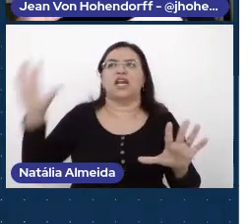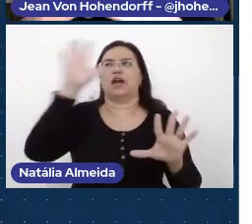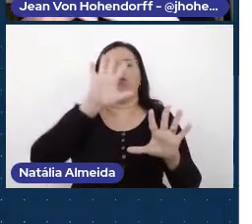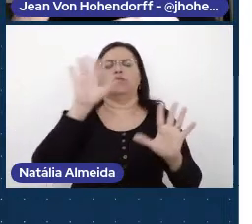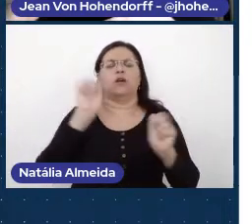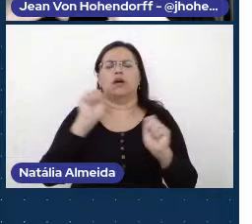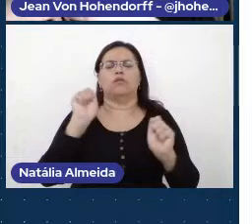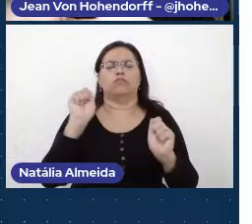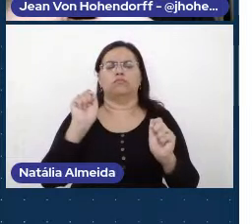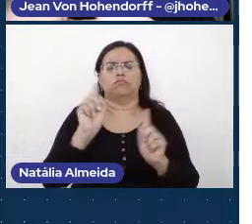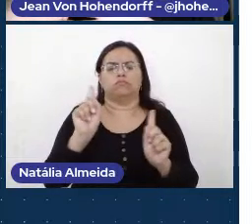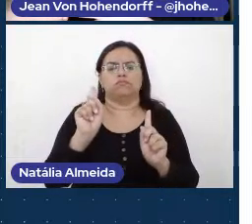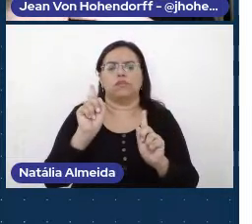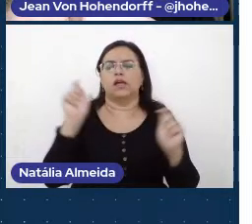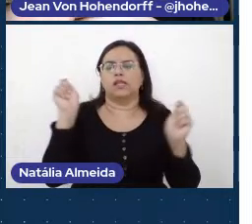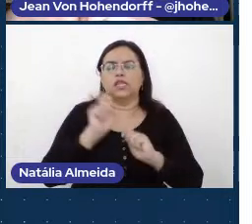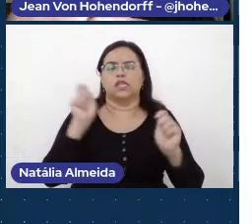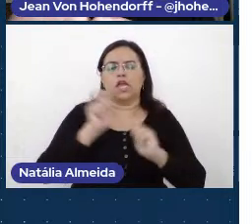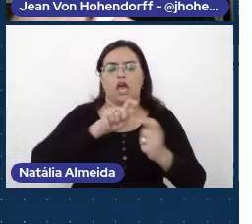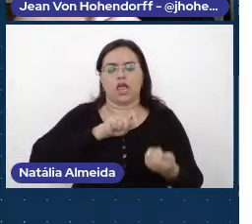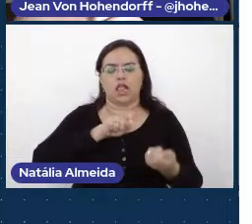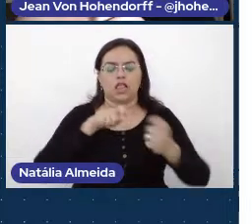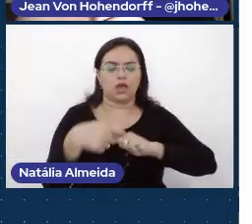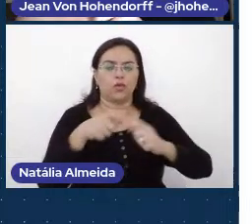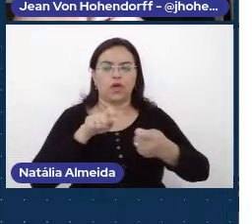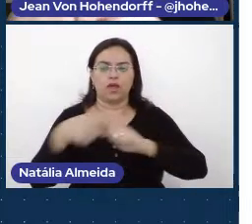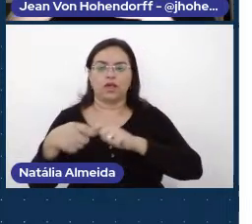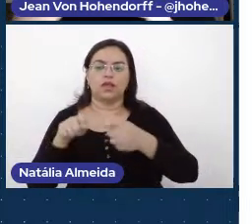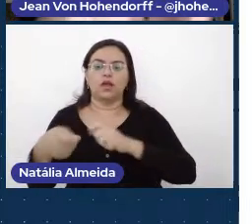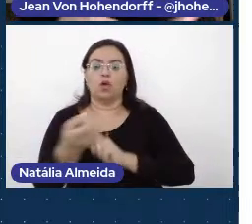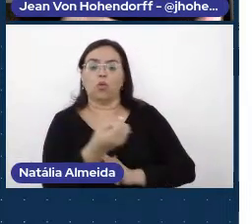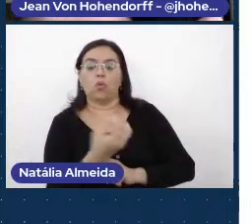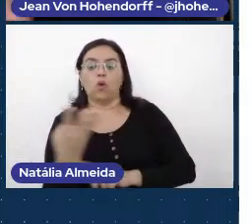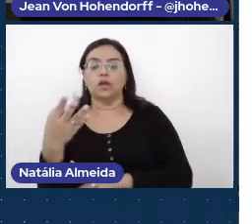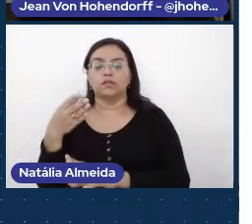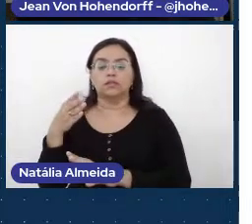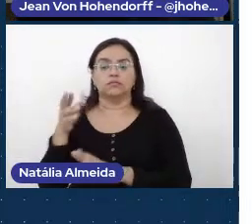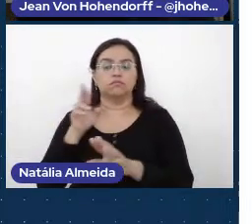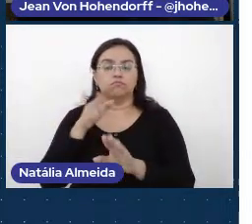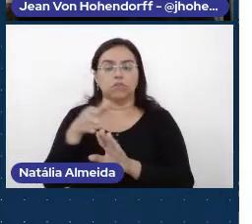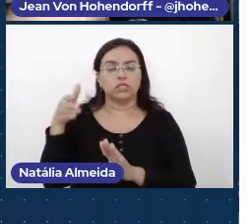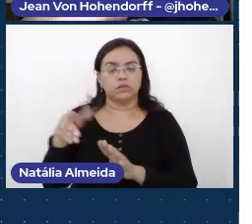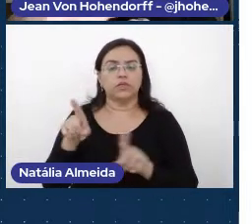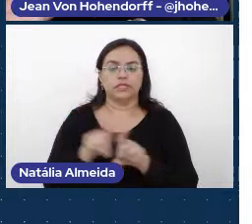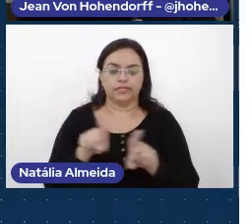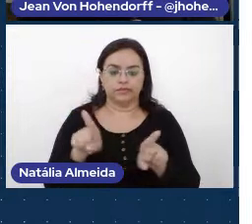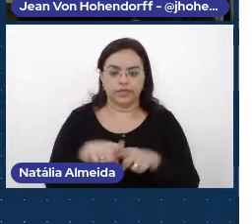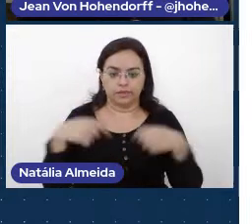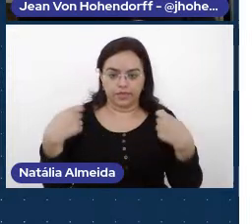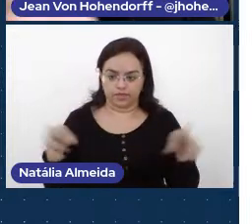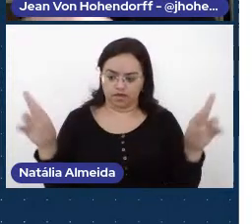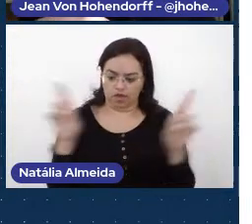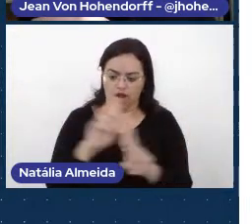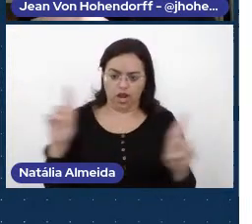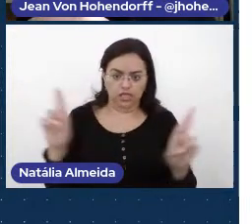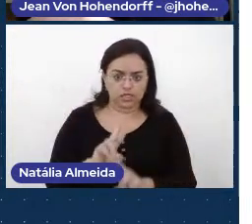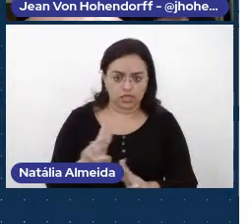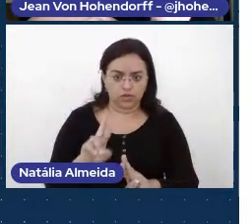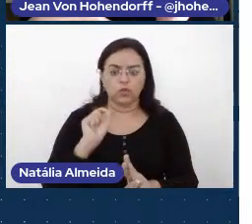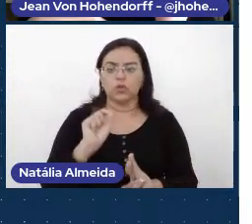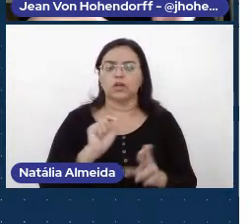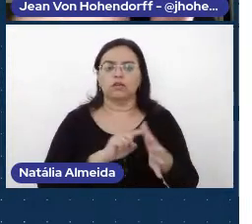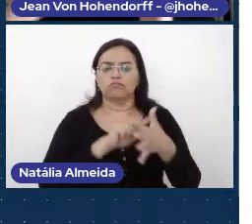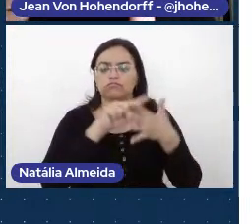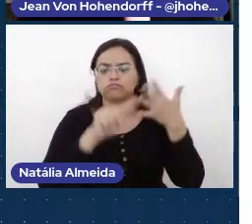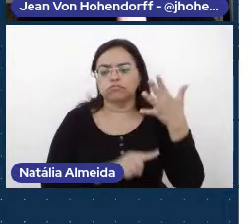adequar os meus resultados ao número de participantes. Tem que ter uma congruência entre todas as sessões do projeto de